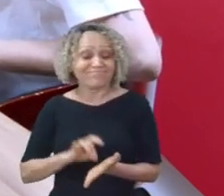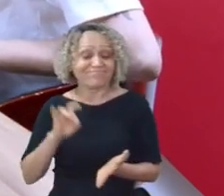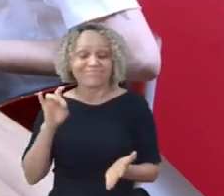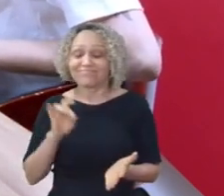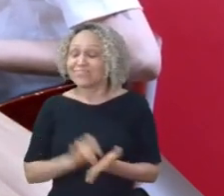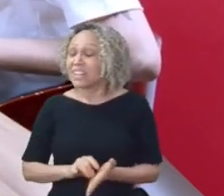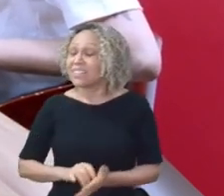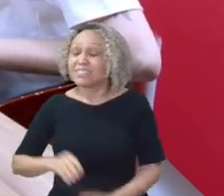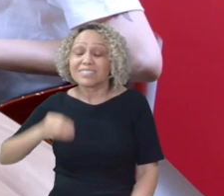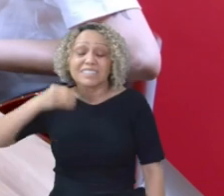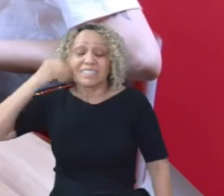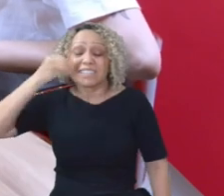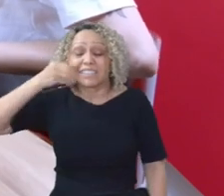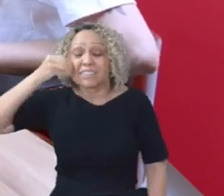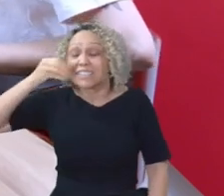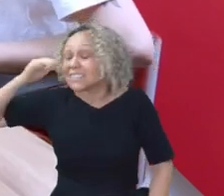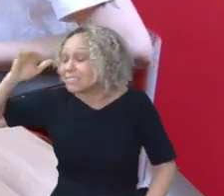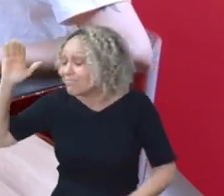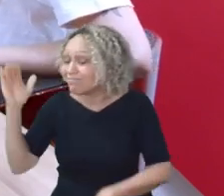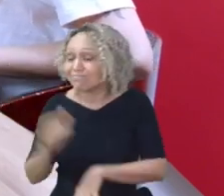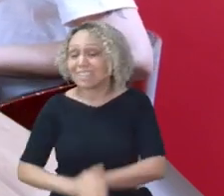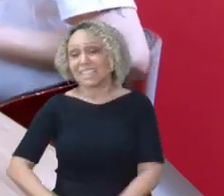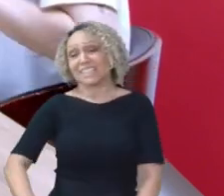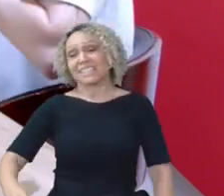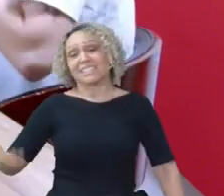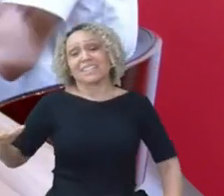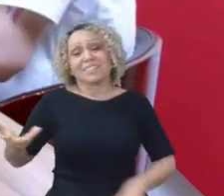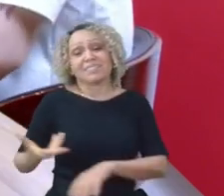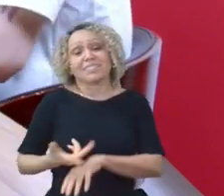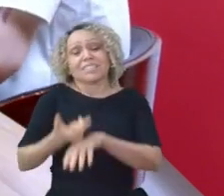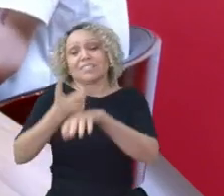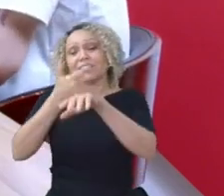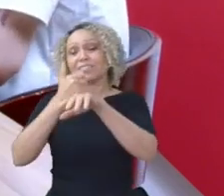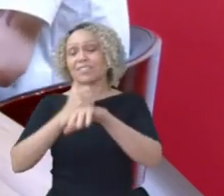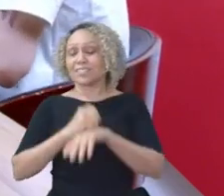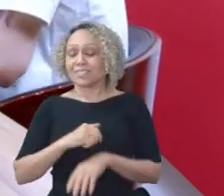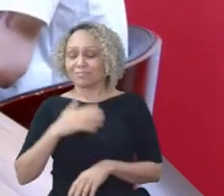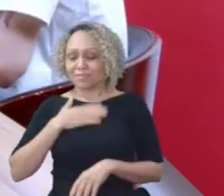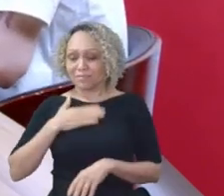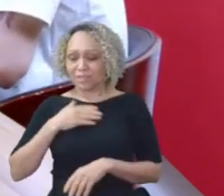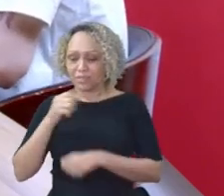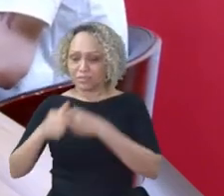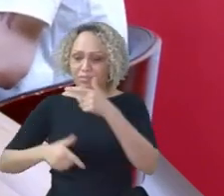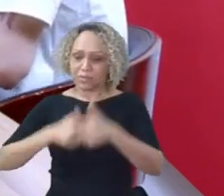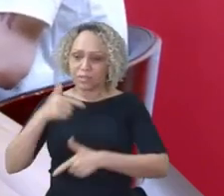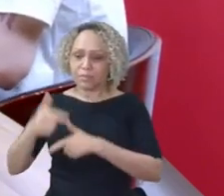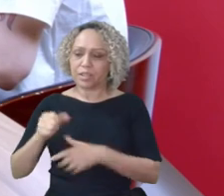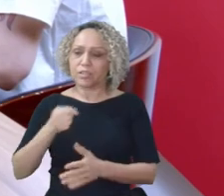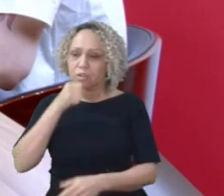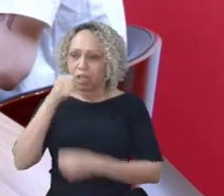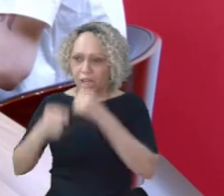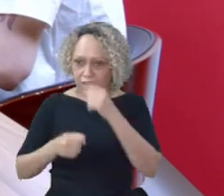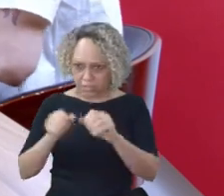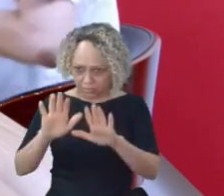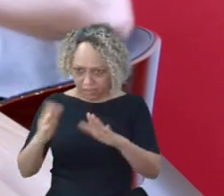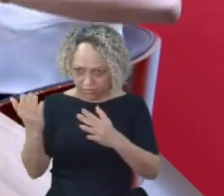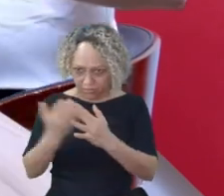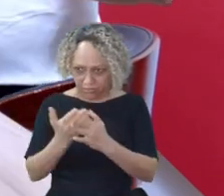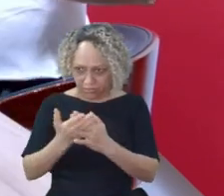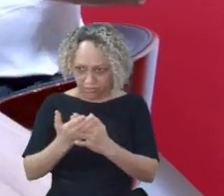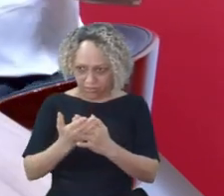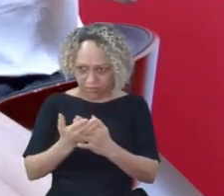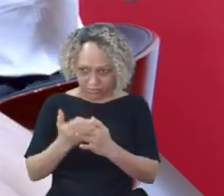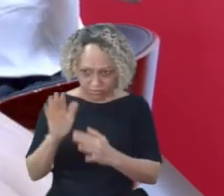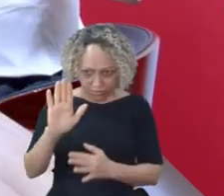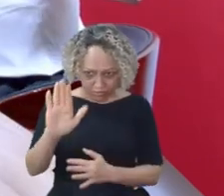mais incríveis da minha vida como jornalista. Que bom. Seguinte, gente, a gente vai para um rápido intervalo e a gente já volta, pode ser? Pode ser. Então